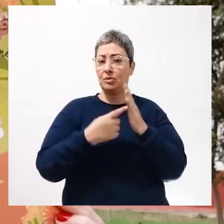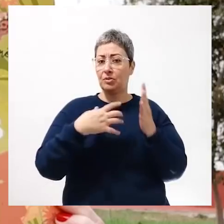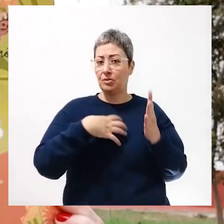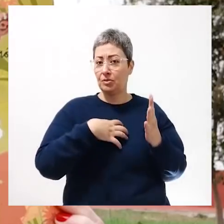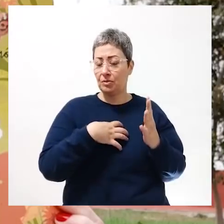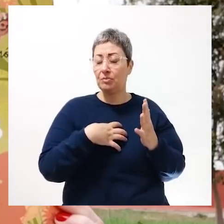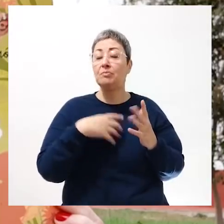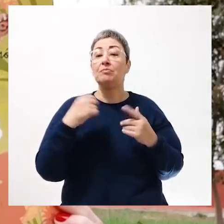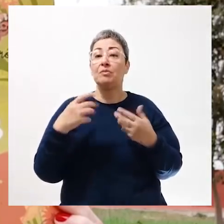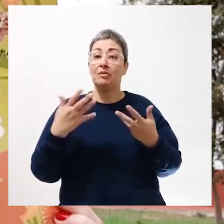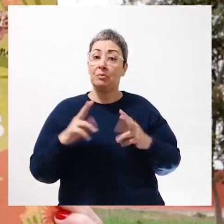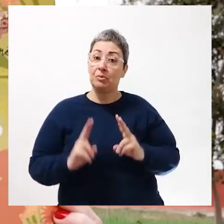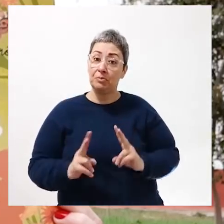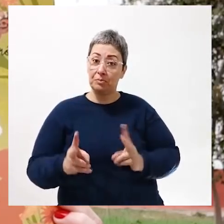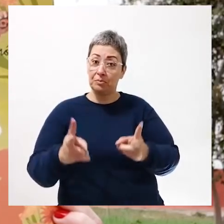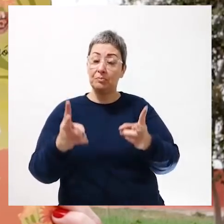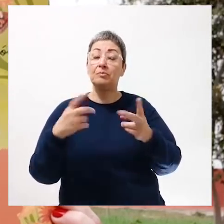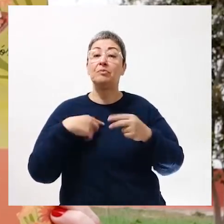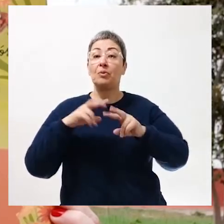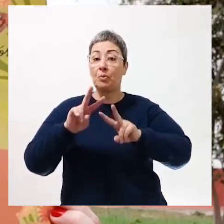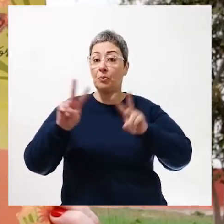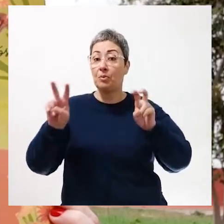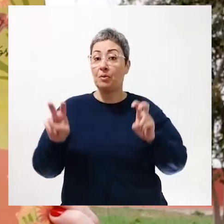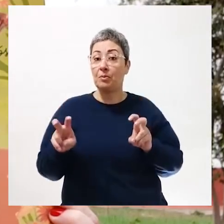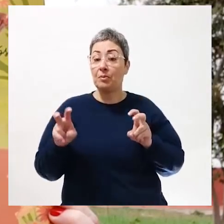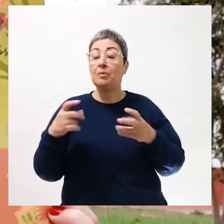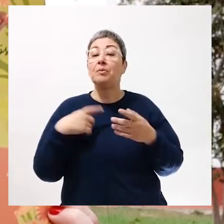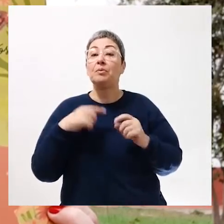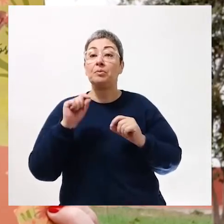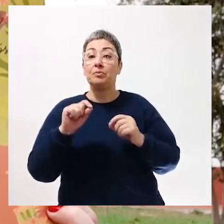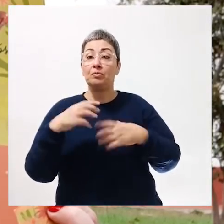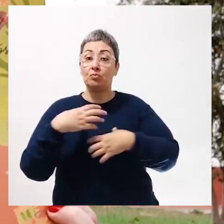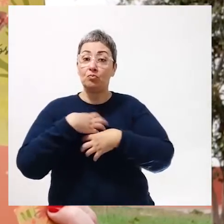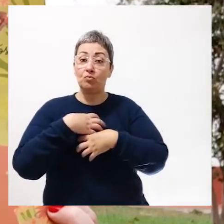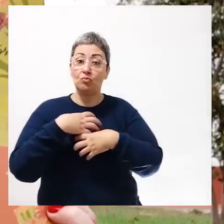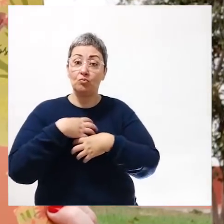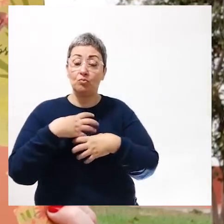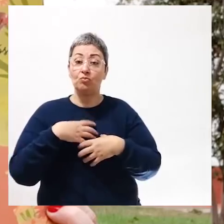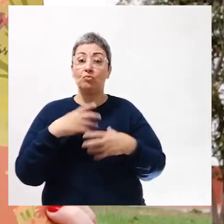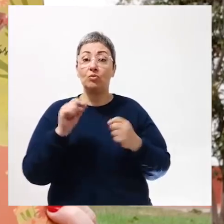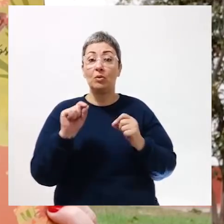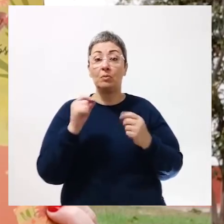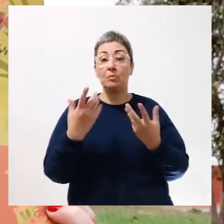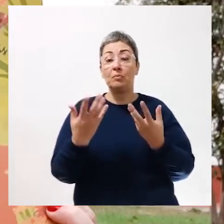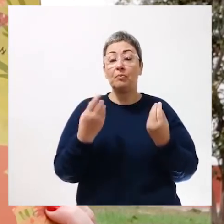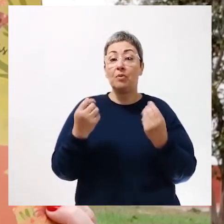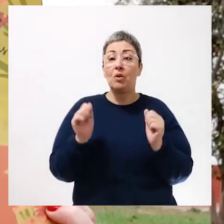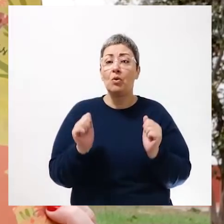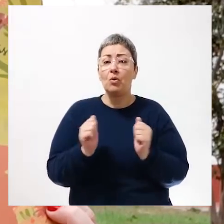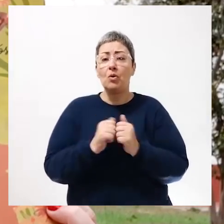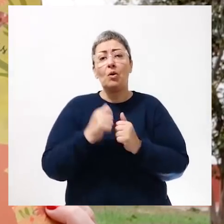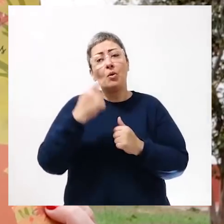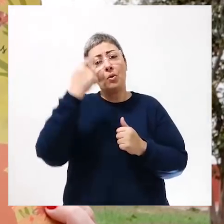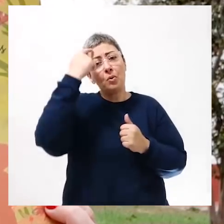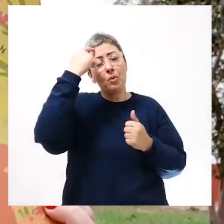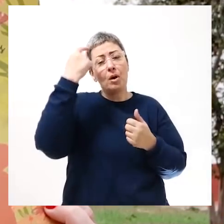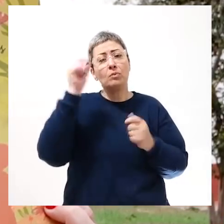5 Sentidos. Daremos continuidade aos sentidos para